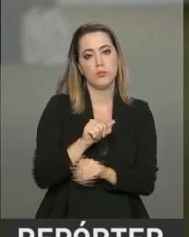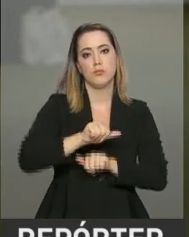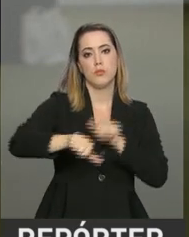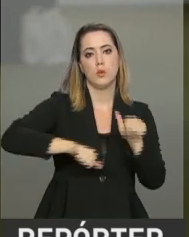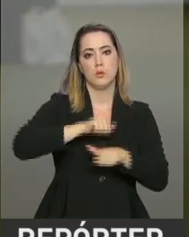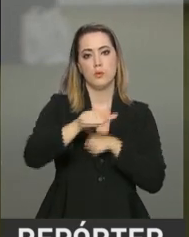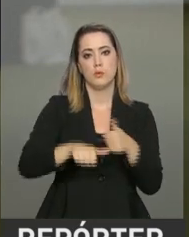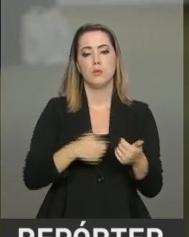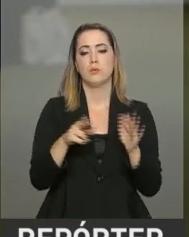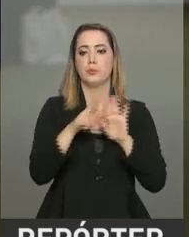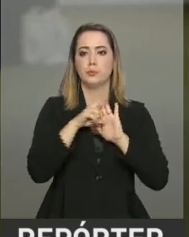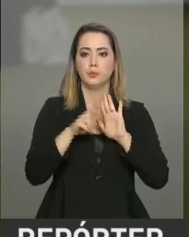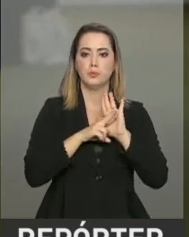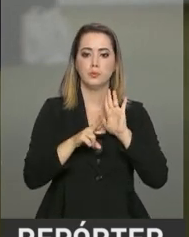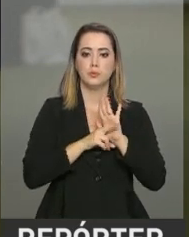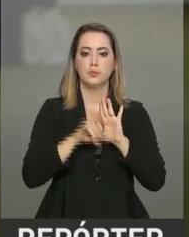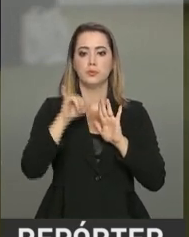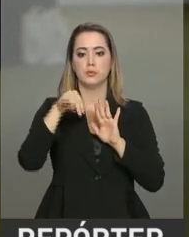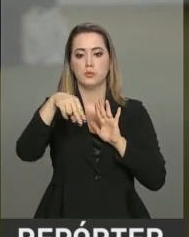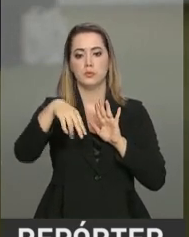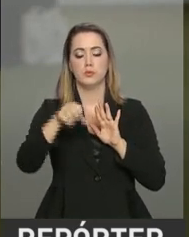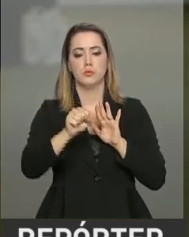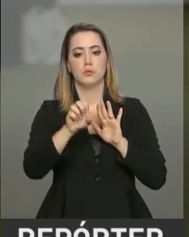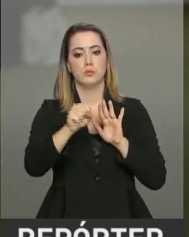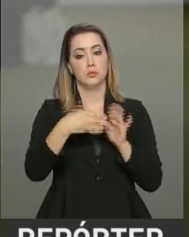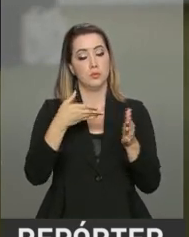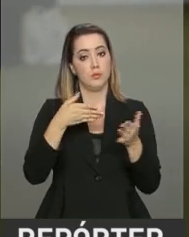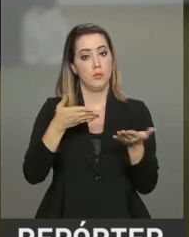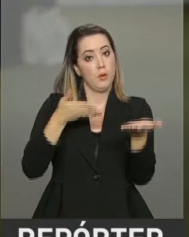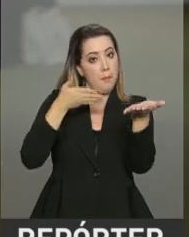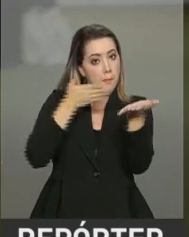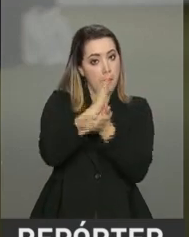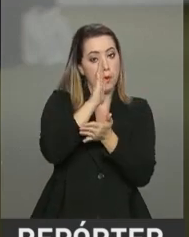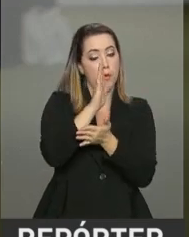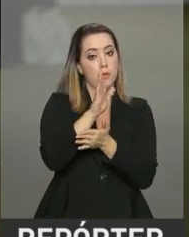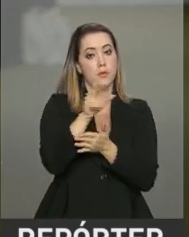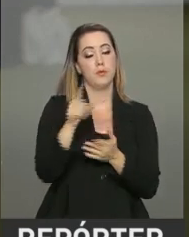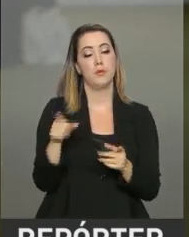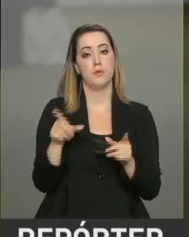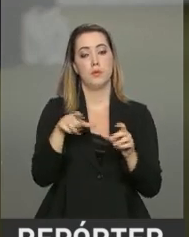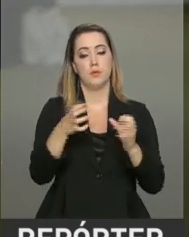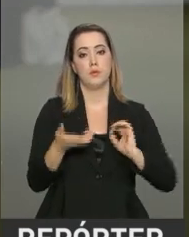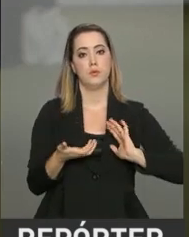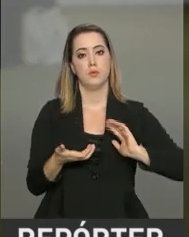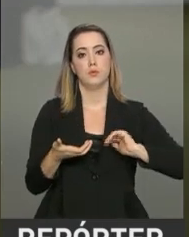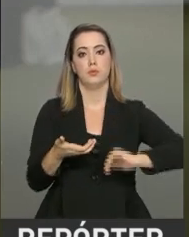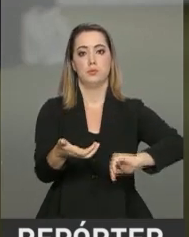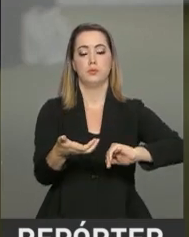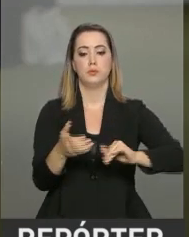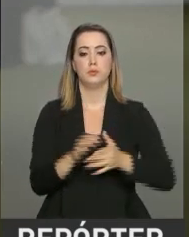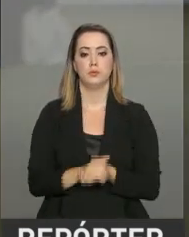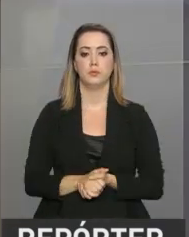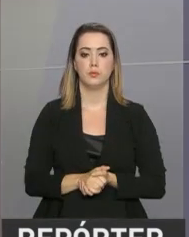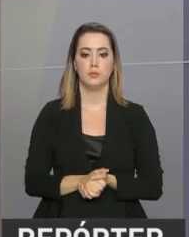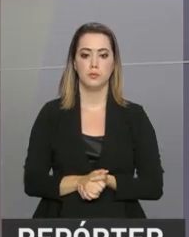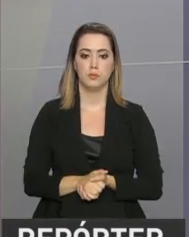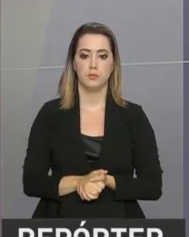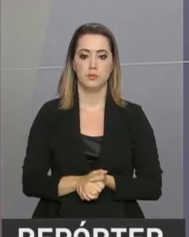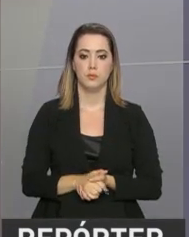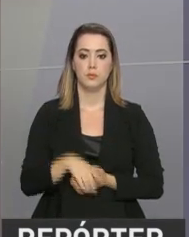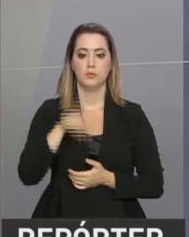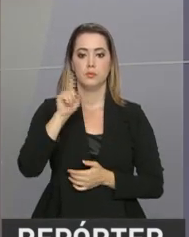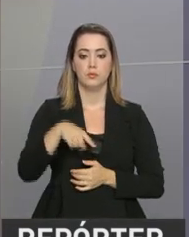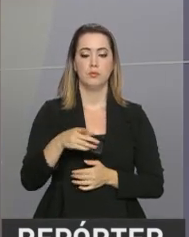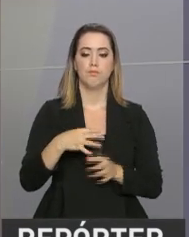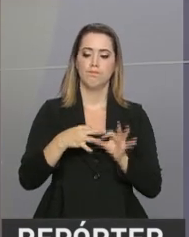regras da Previdência Social ela é promulgada numa sessão conjunta do congresso nacional Zé Lu é um